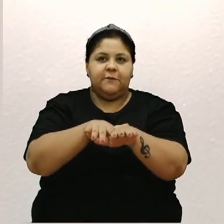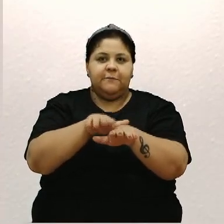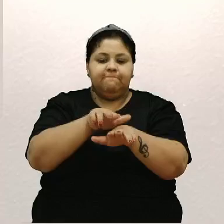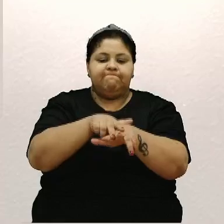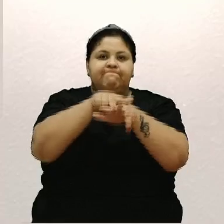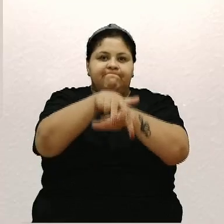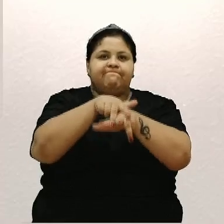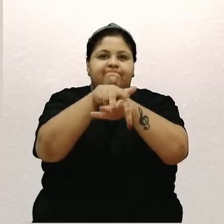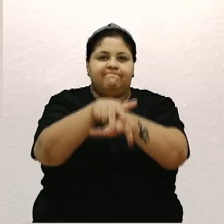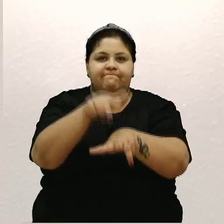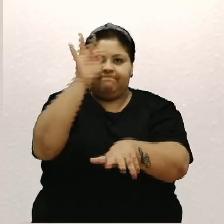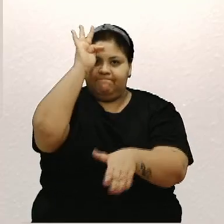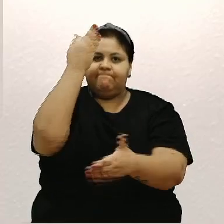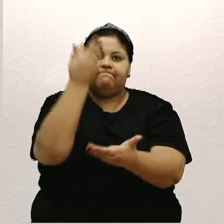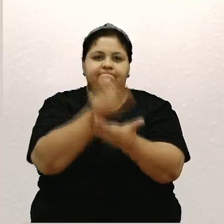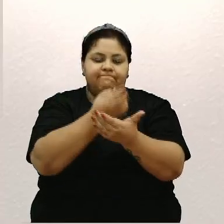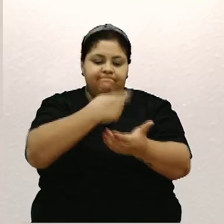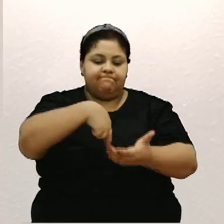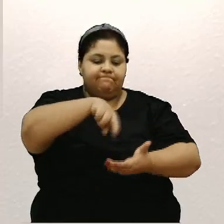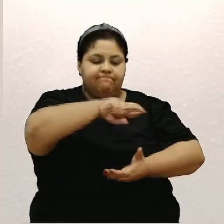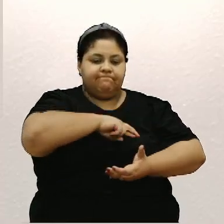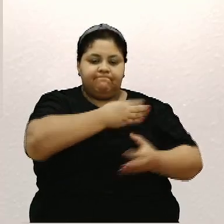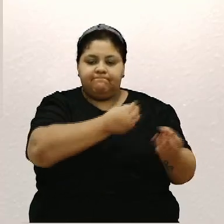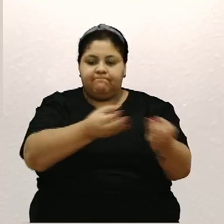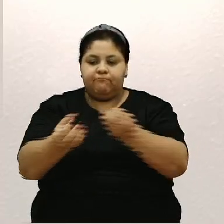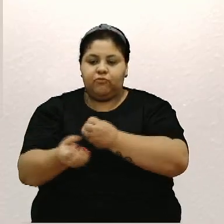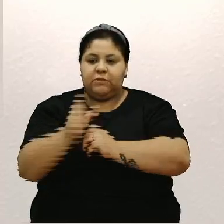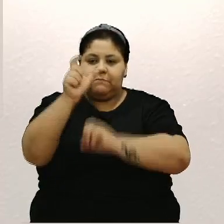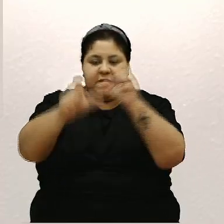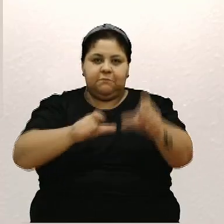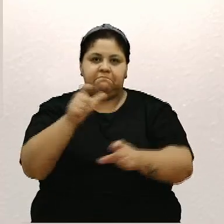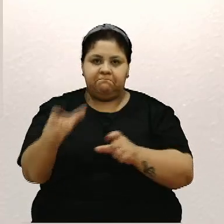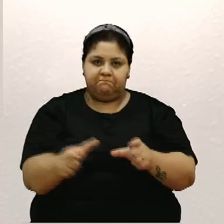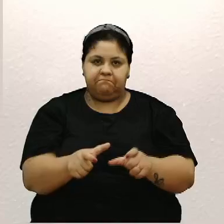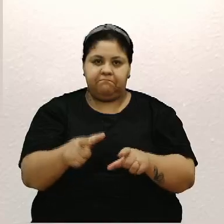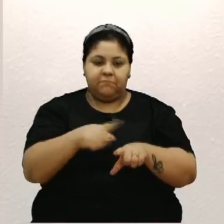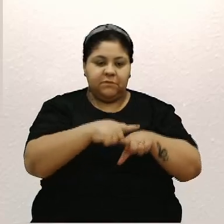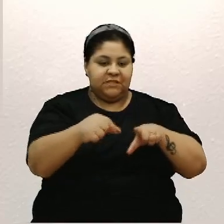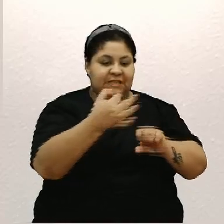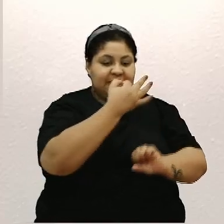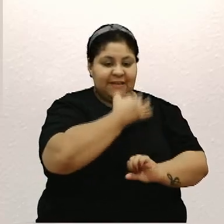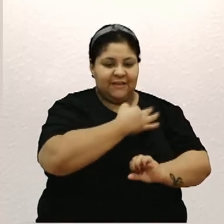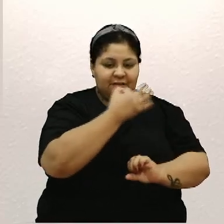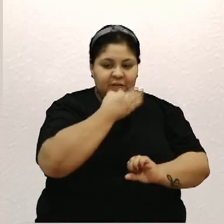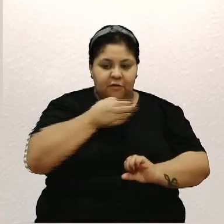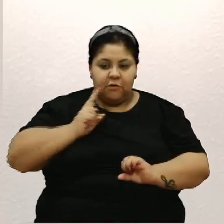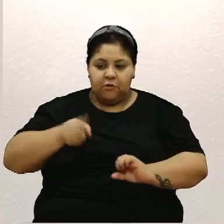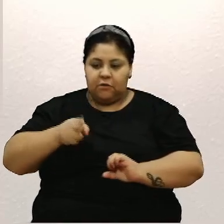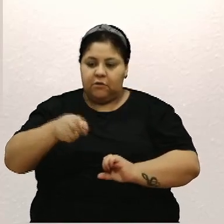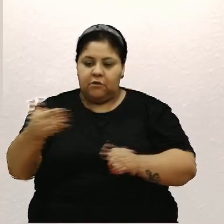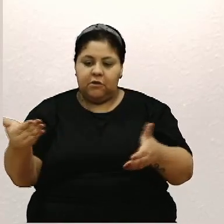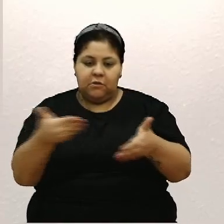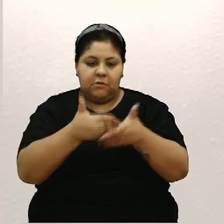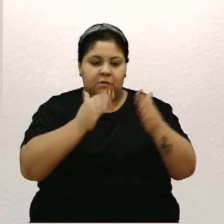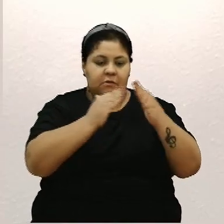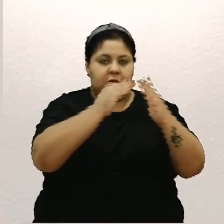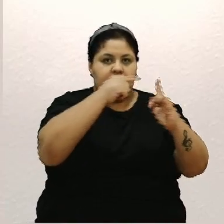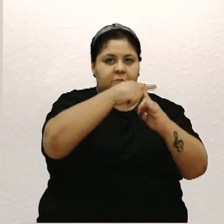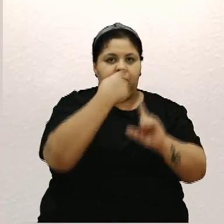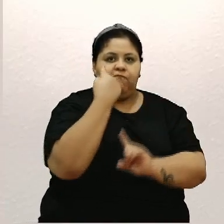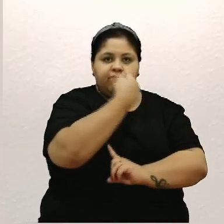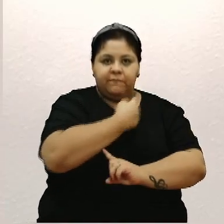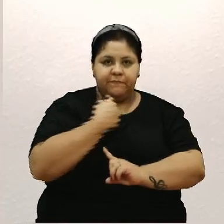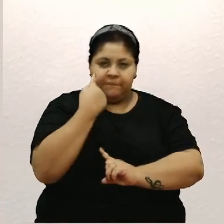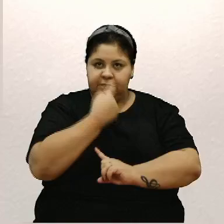evento religioso que reúne centenas de cavalarianos, que saem de Caxias do Sul e seguem até o Santuário de Nossa Senhora de Caravaggio,